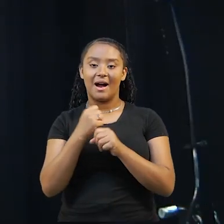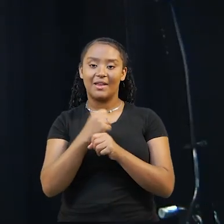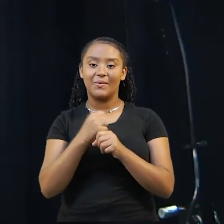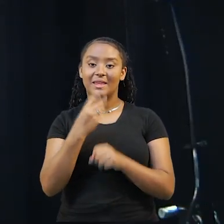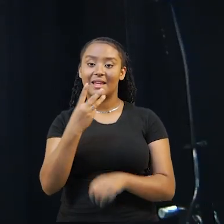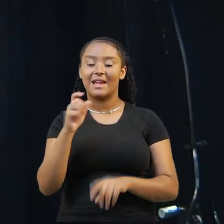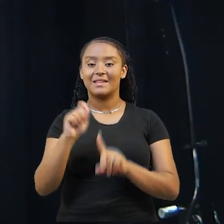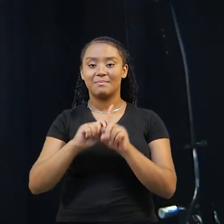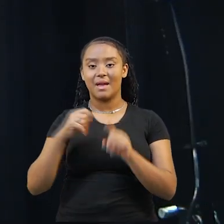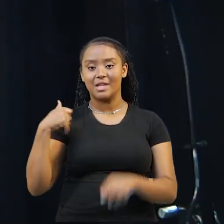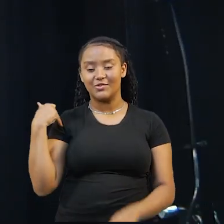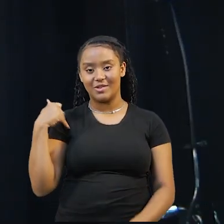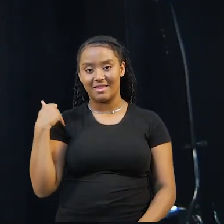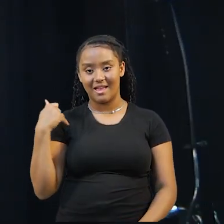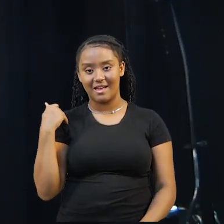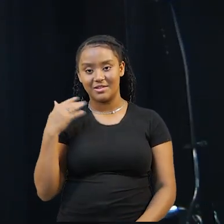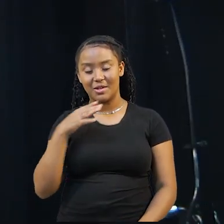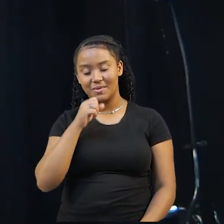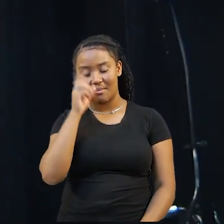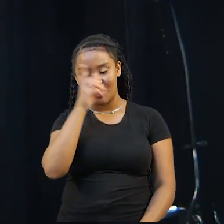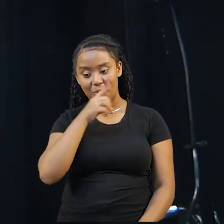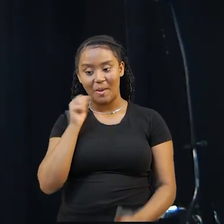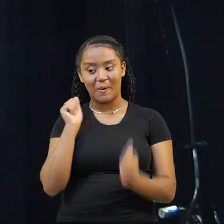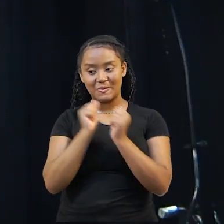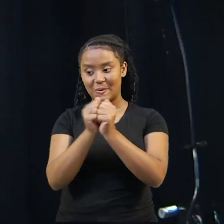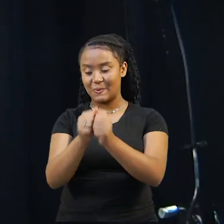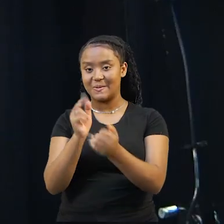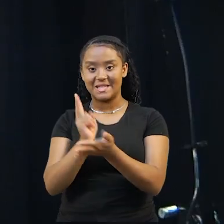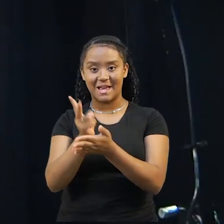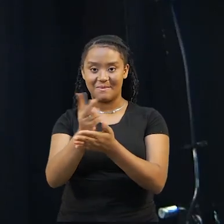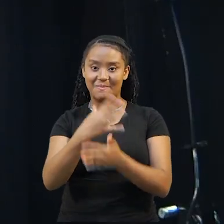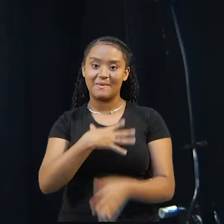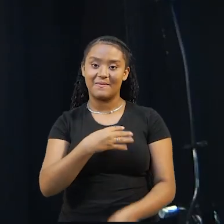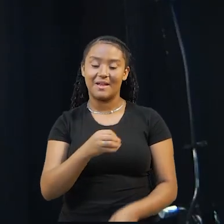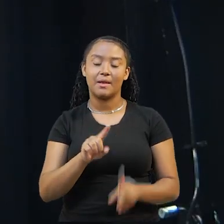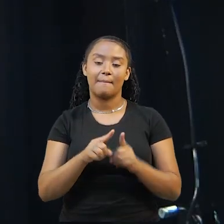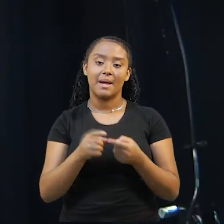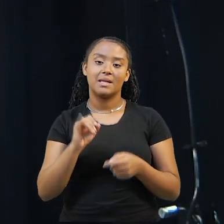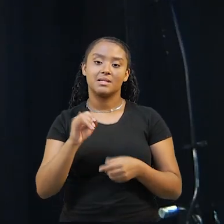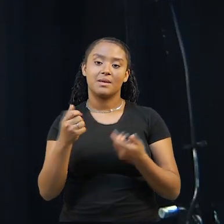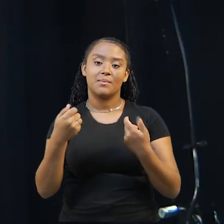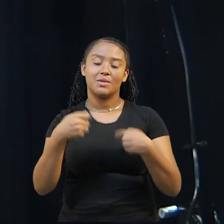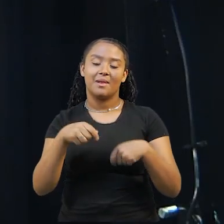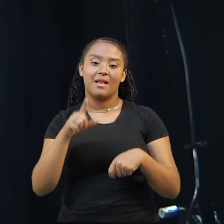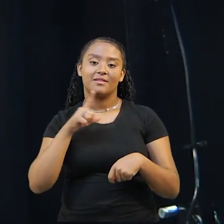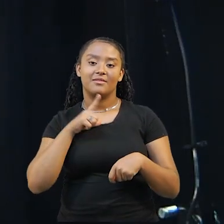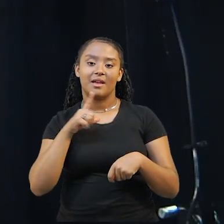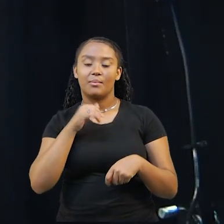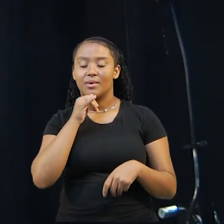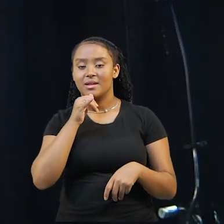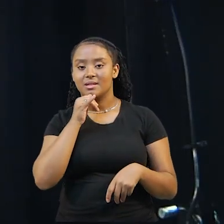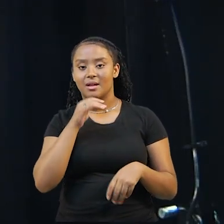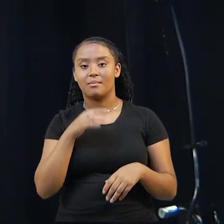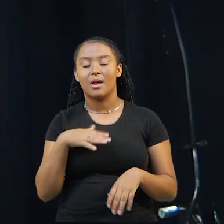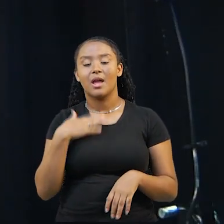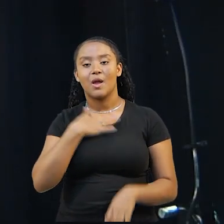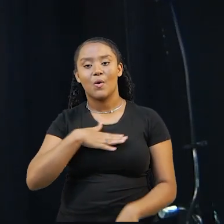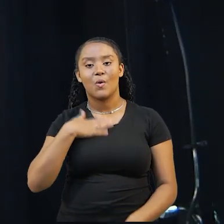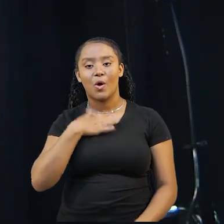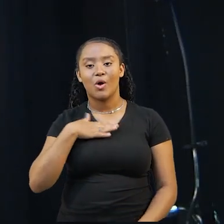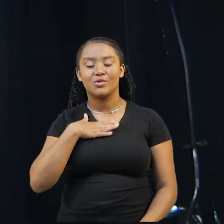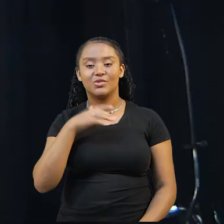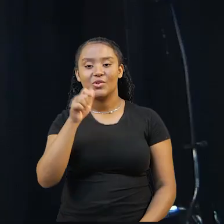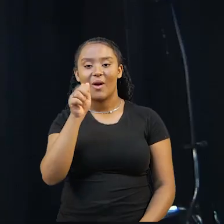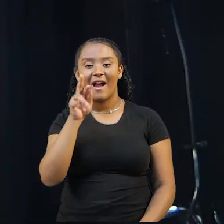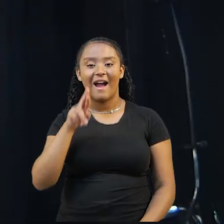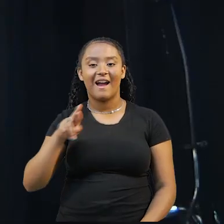mais muito controlados por mim. Mas quando eu tenho a possibilidade, né, de no fim de semana, eu gosto muito de passar tempo ao